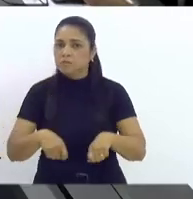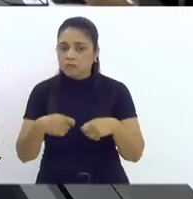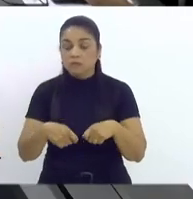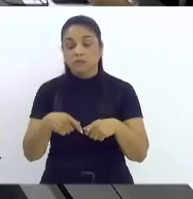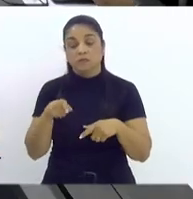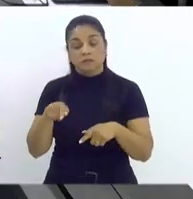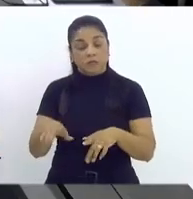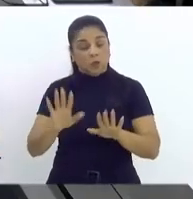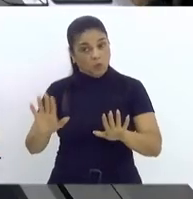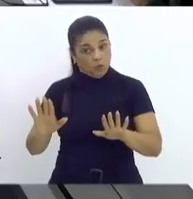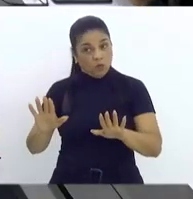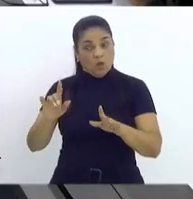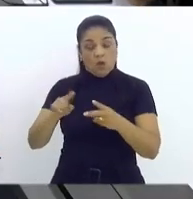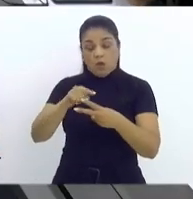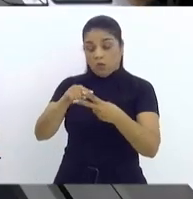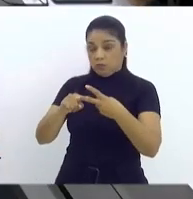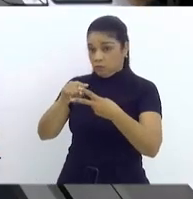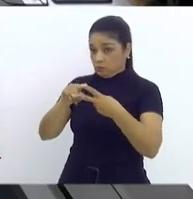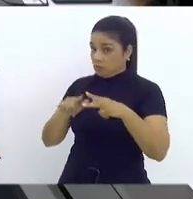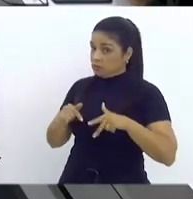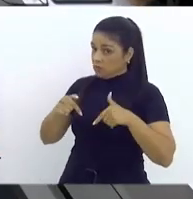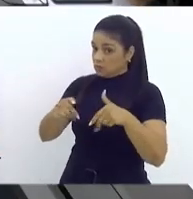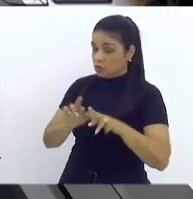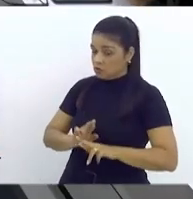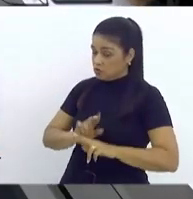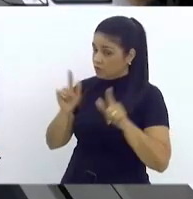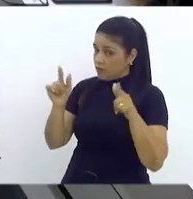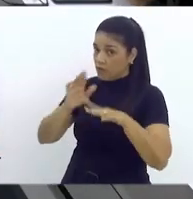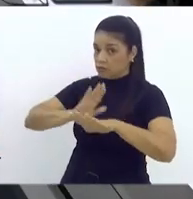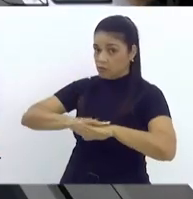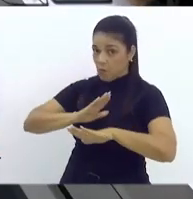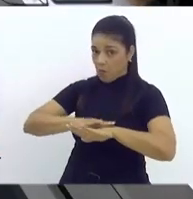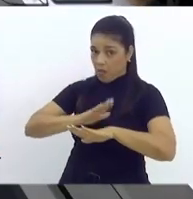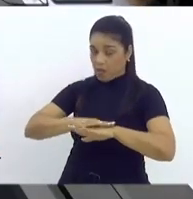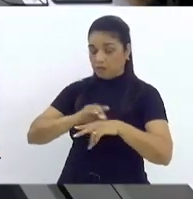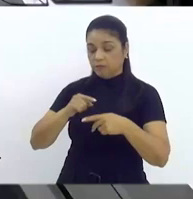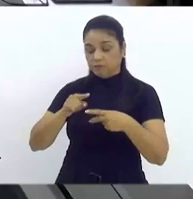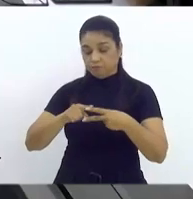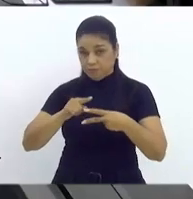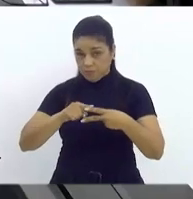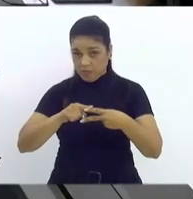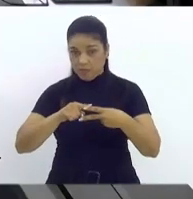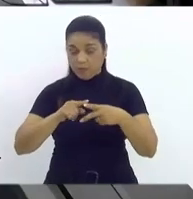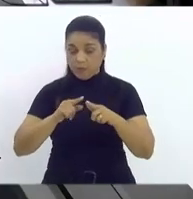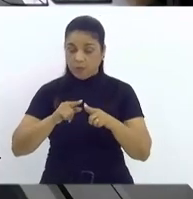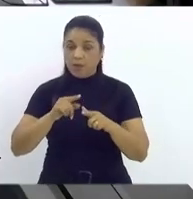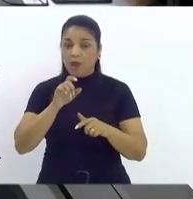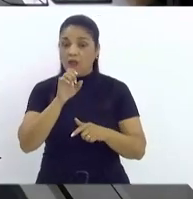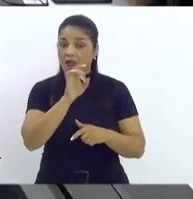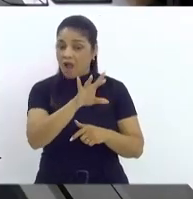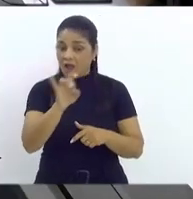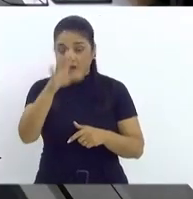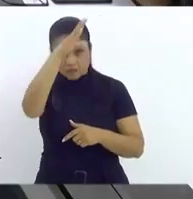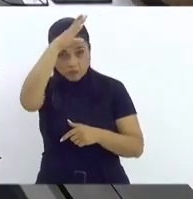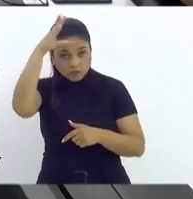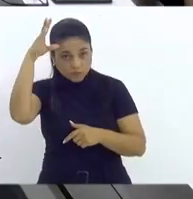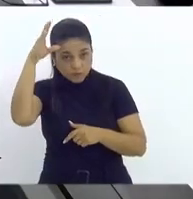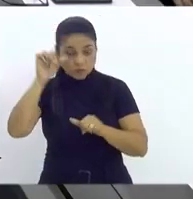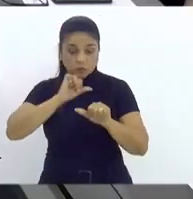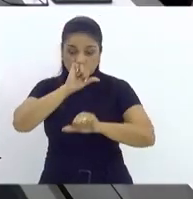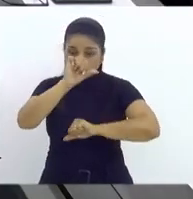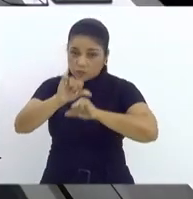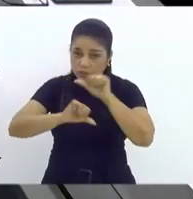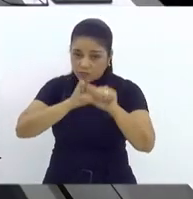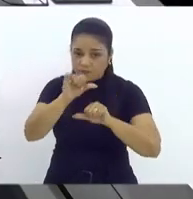empresa... Existem duas ações em momentos diferentes. Existe uma inspeção. O ideal é que cada consumidor, sempre que altere as condições das